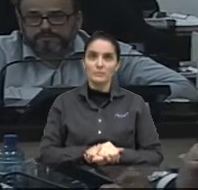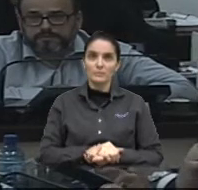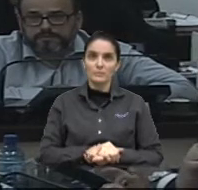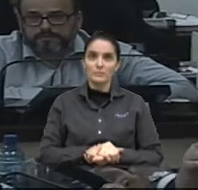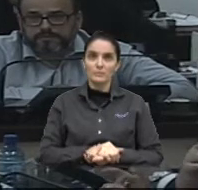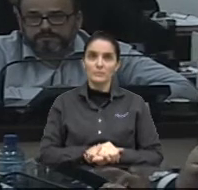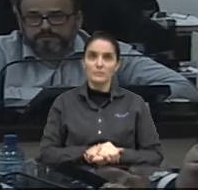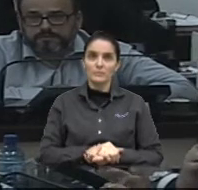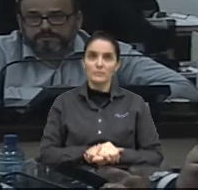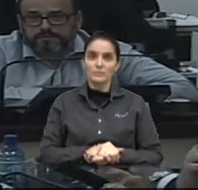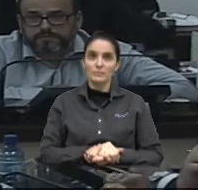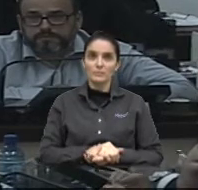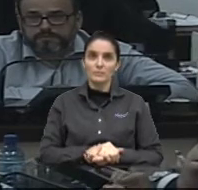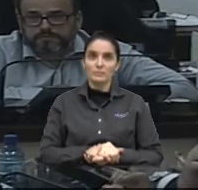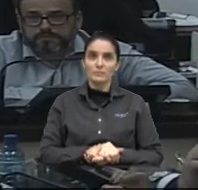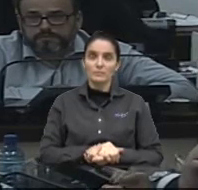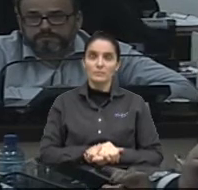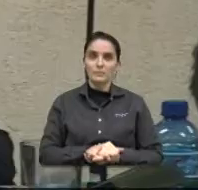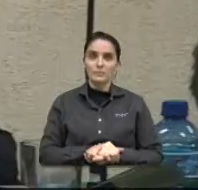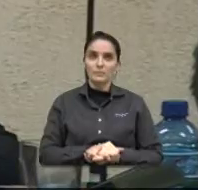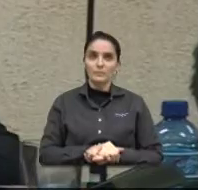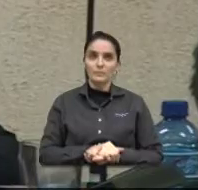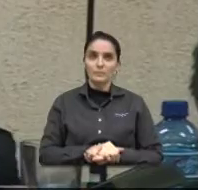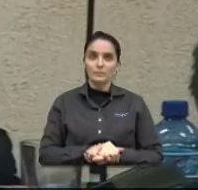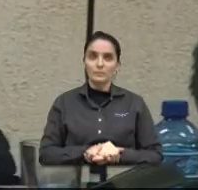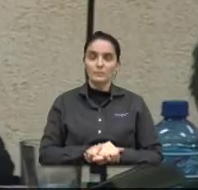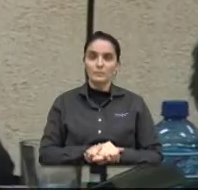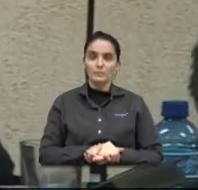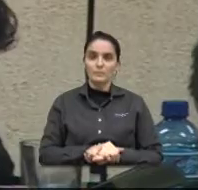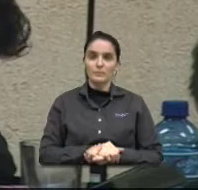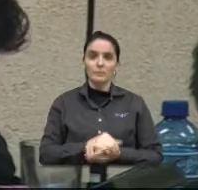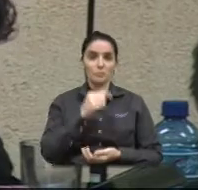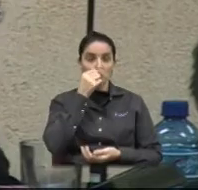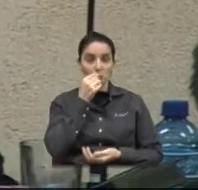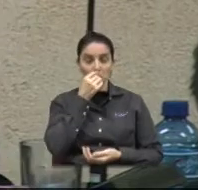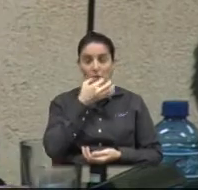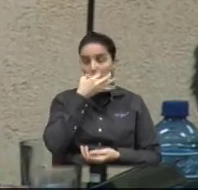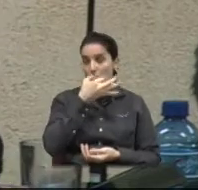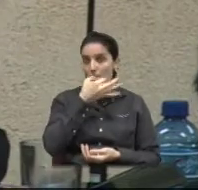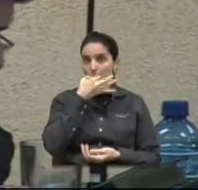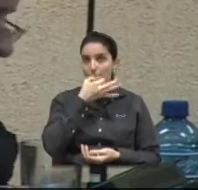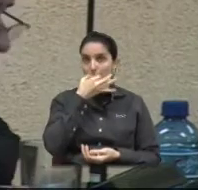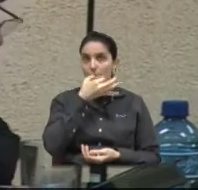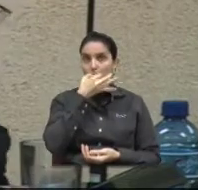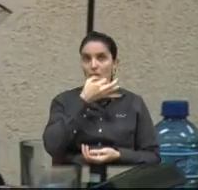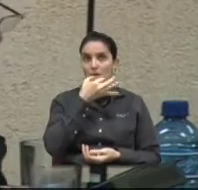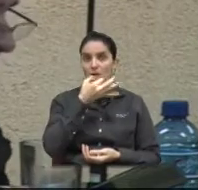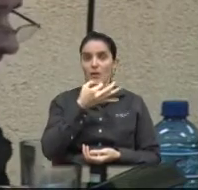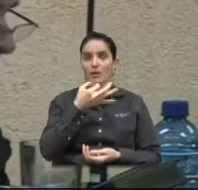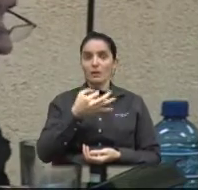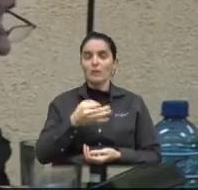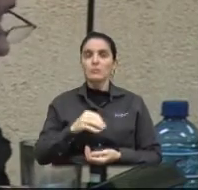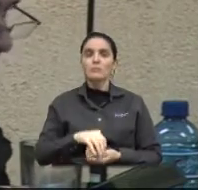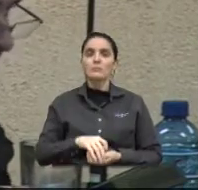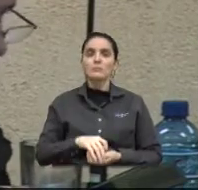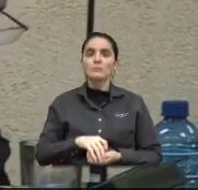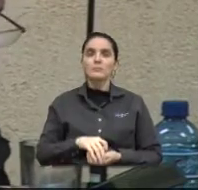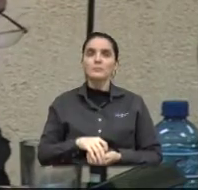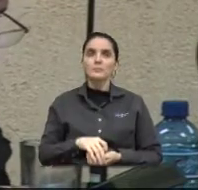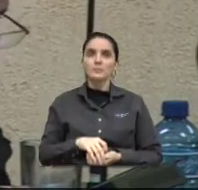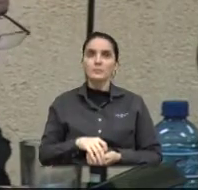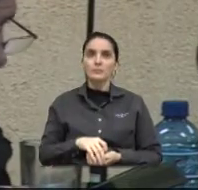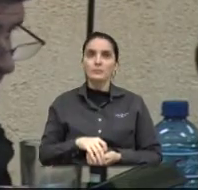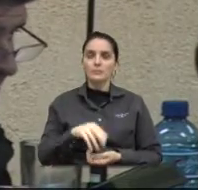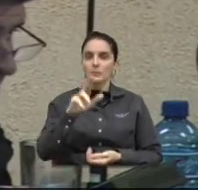fala que apesar da nossa posição de tomar uma posição expressar a nossa opinião de